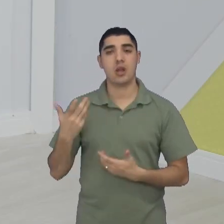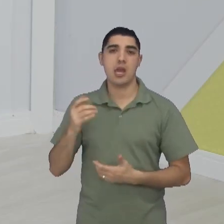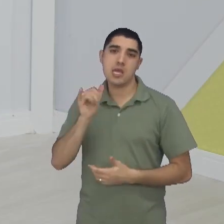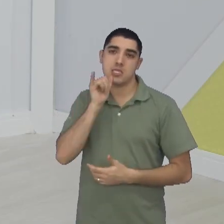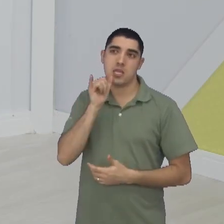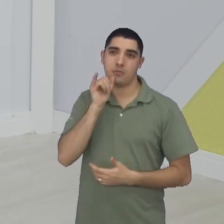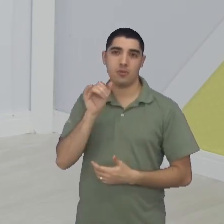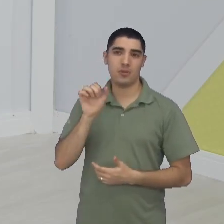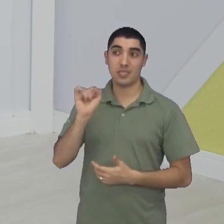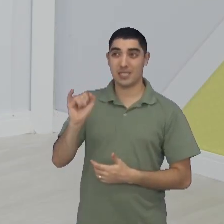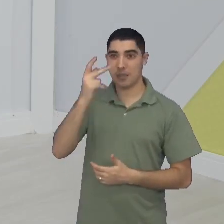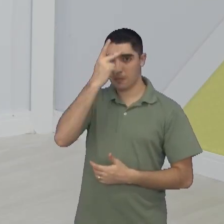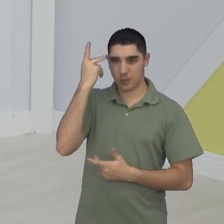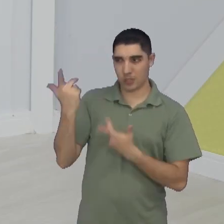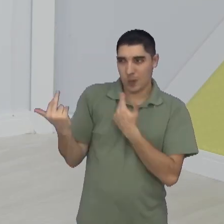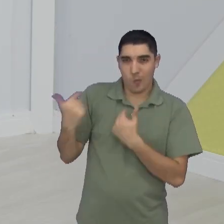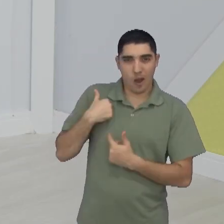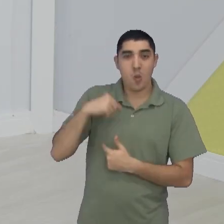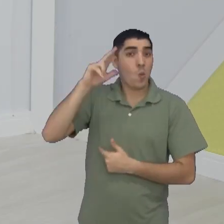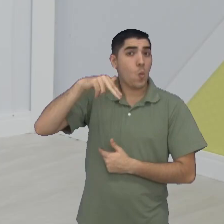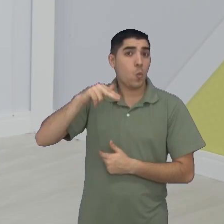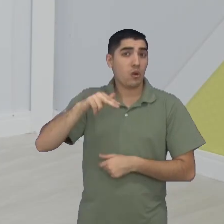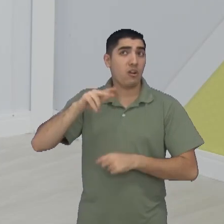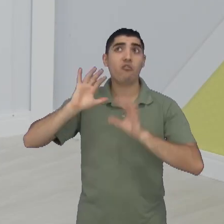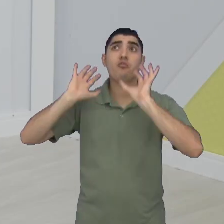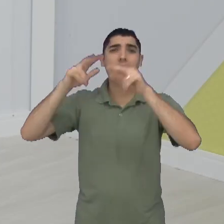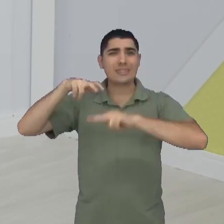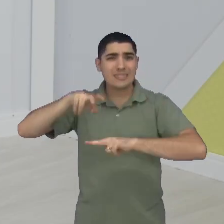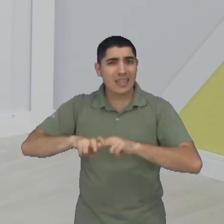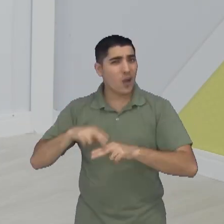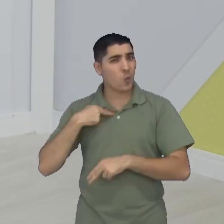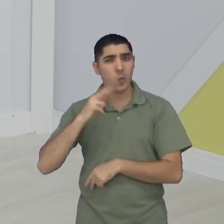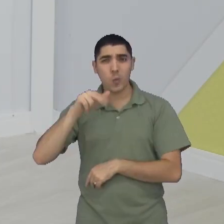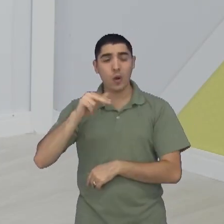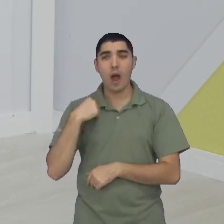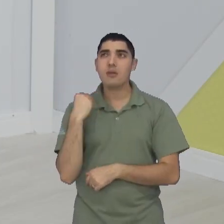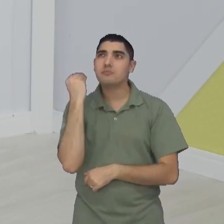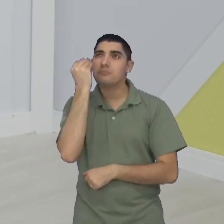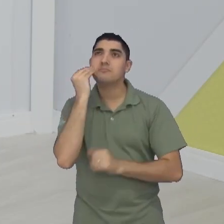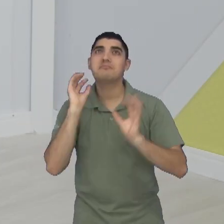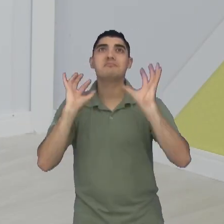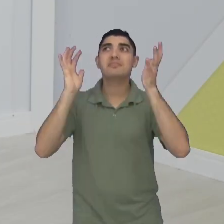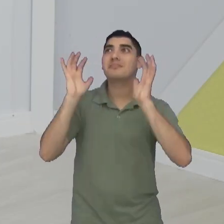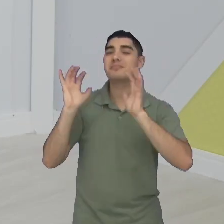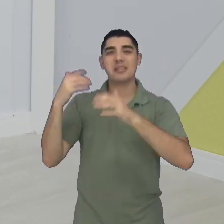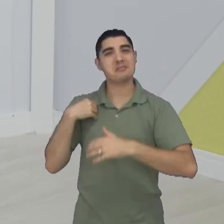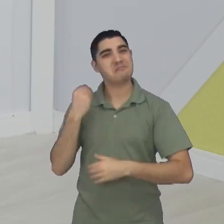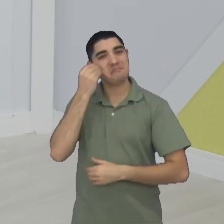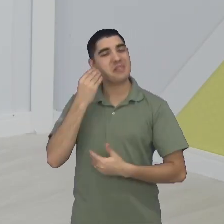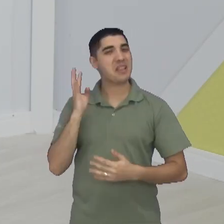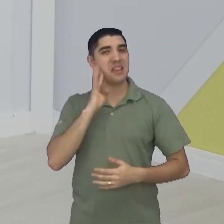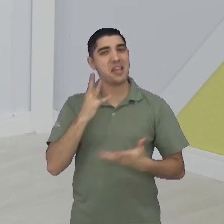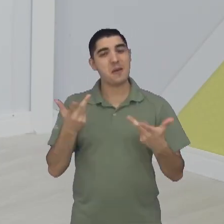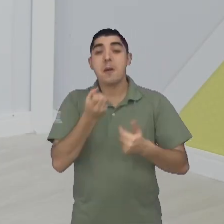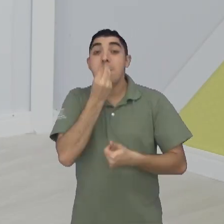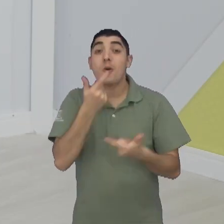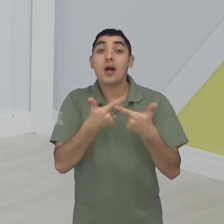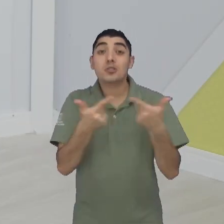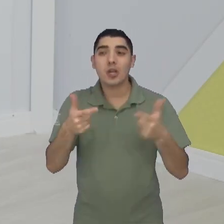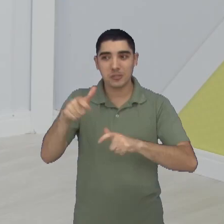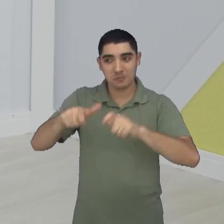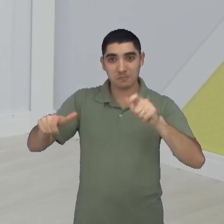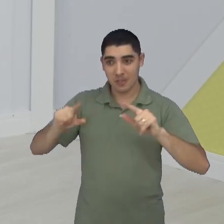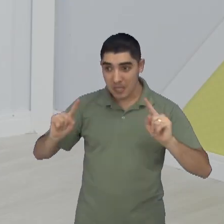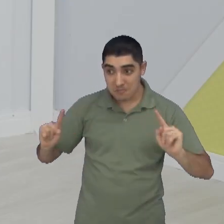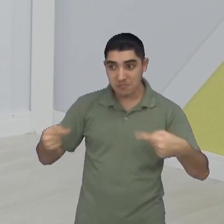eu, nunca jogou vôlei sentado, né? Jogar vôlei sentado, mas foi uma experiência muito bacana. Boa sorte para quem for jogar essas finais